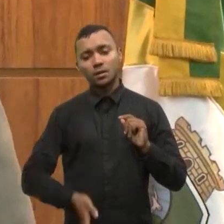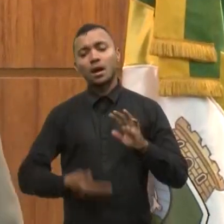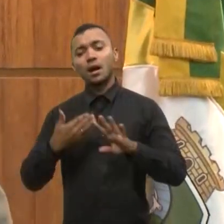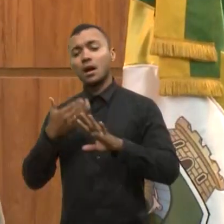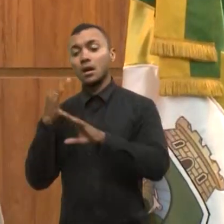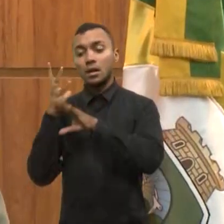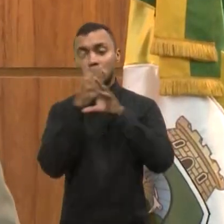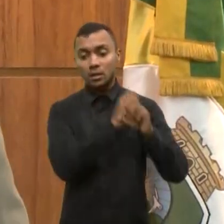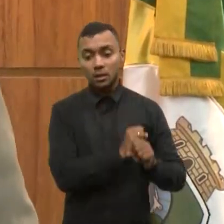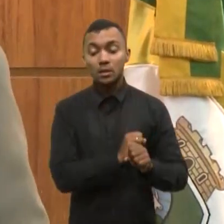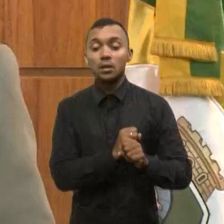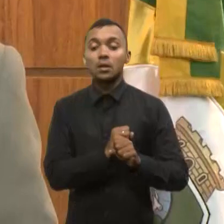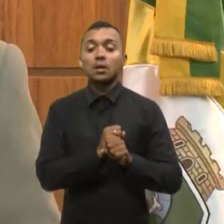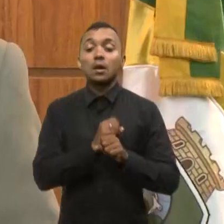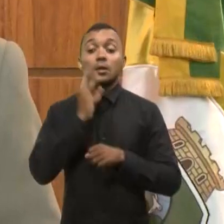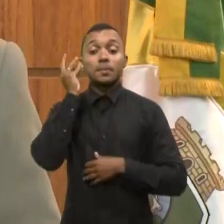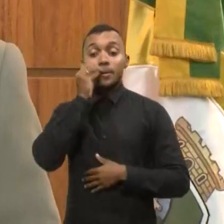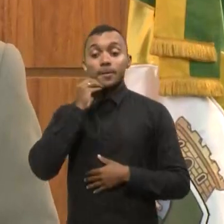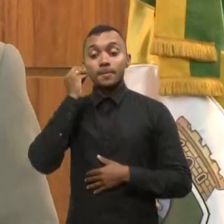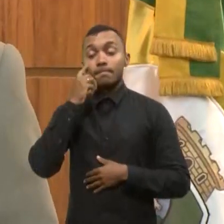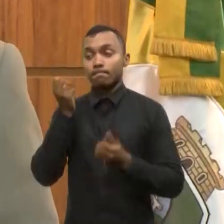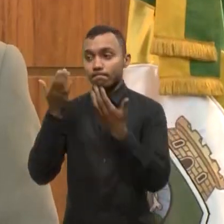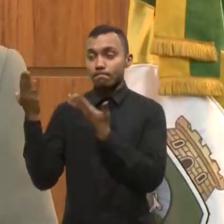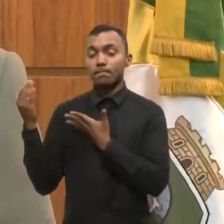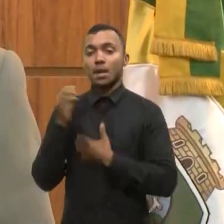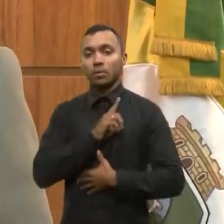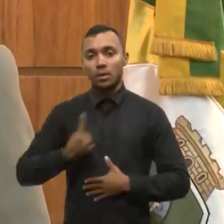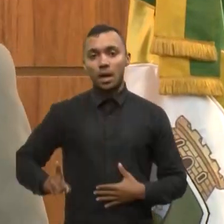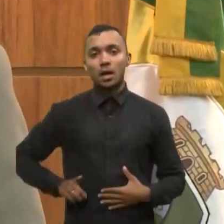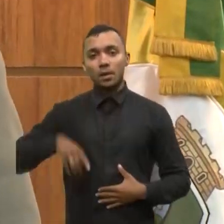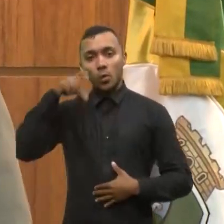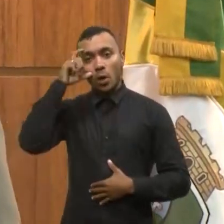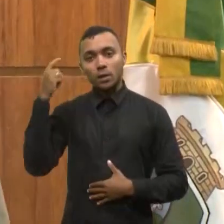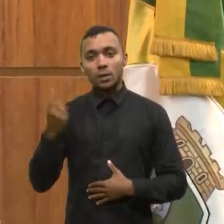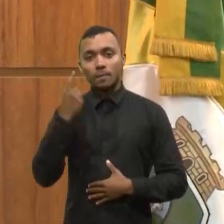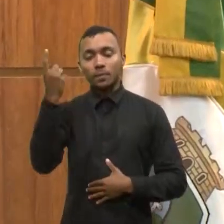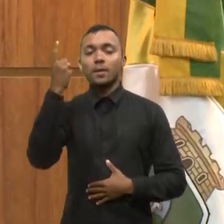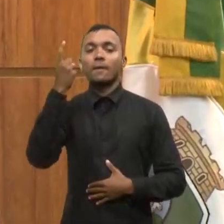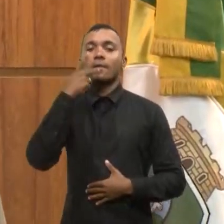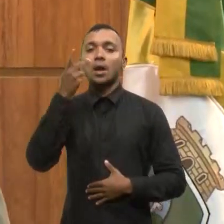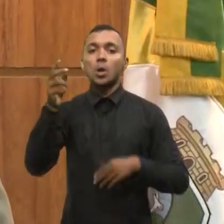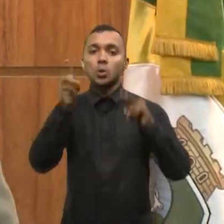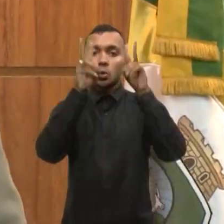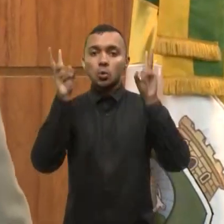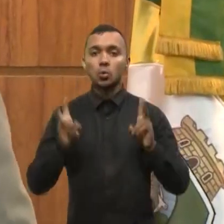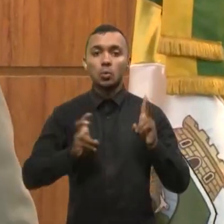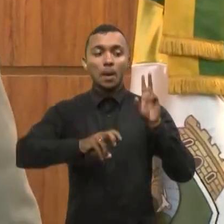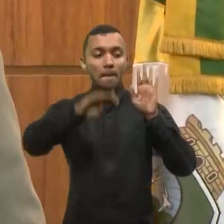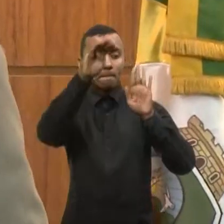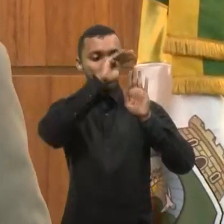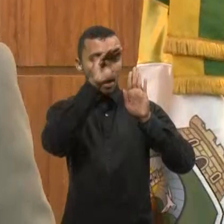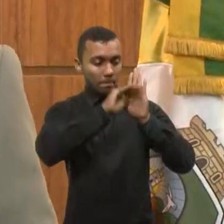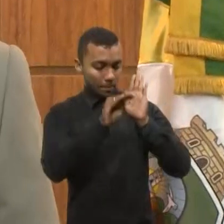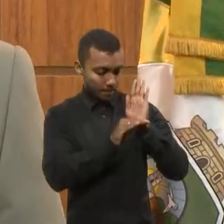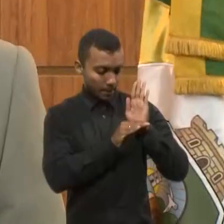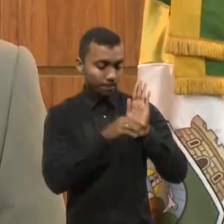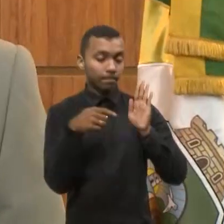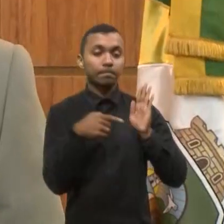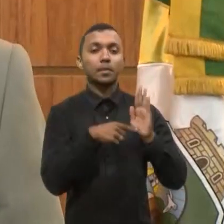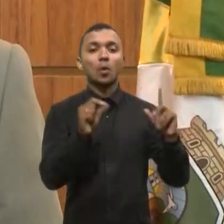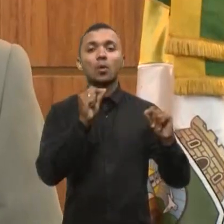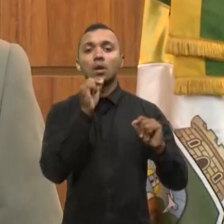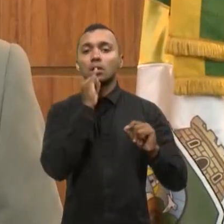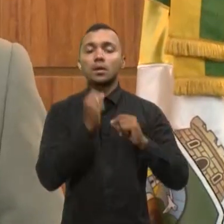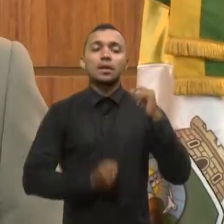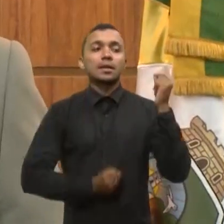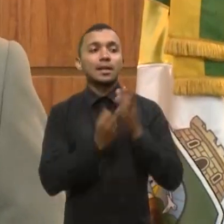o deputado Renato Roseno estava falando aqui da lei estadual que estabelece aí